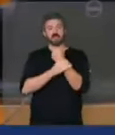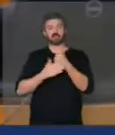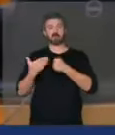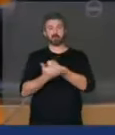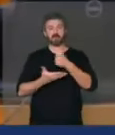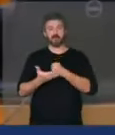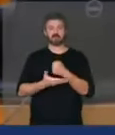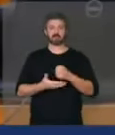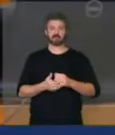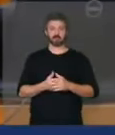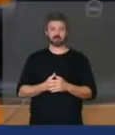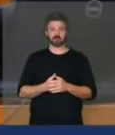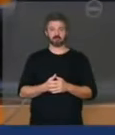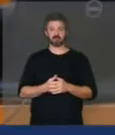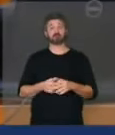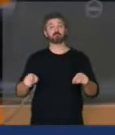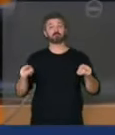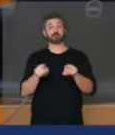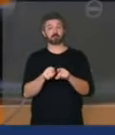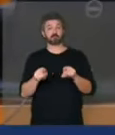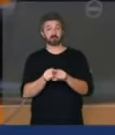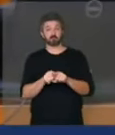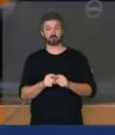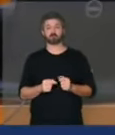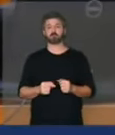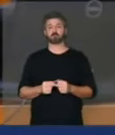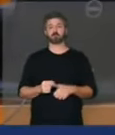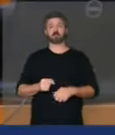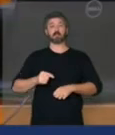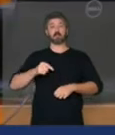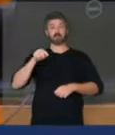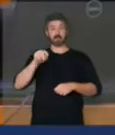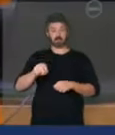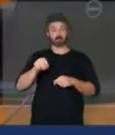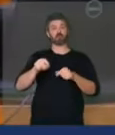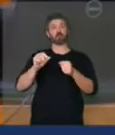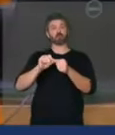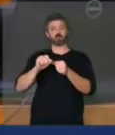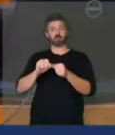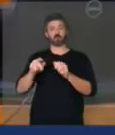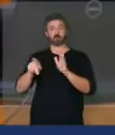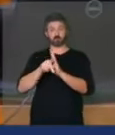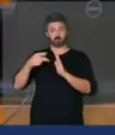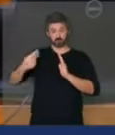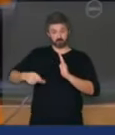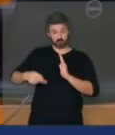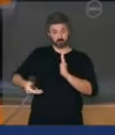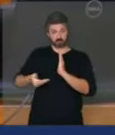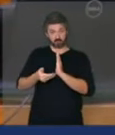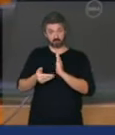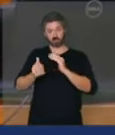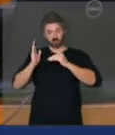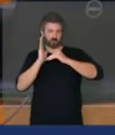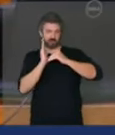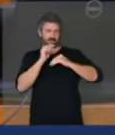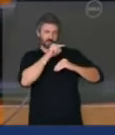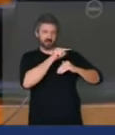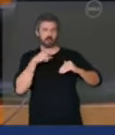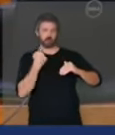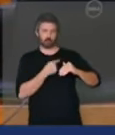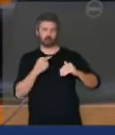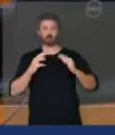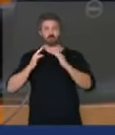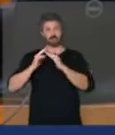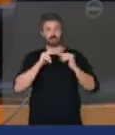fundamentais. Ademais, tal atitude de membros de nossa casa irmã do Congresso Nacional, o